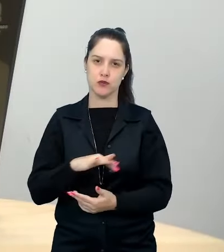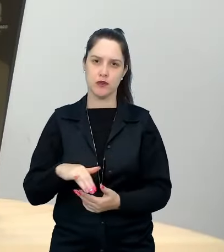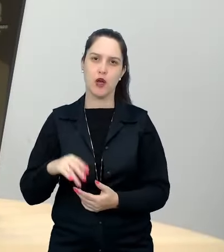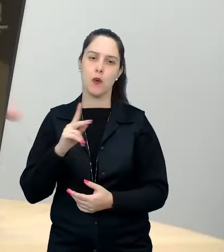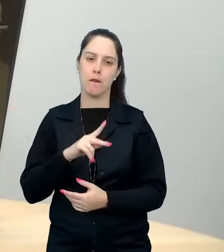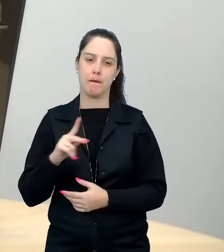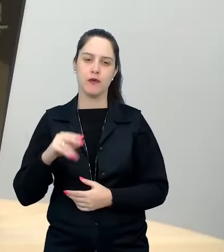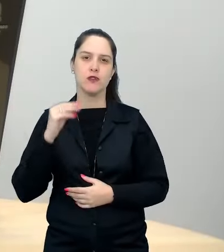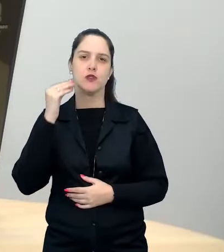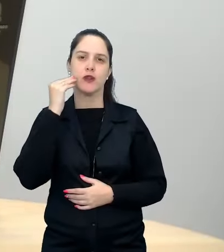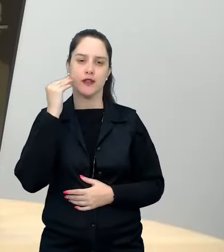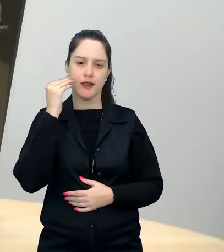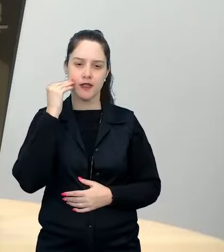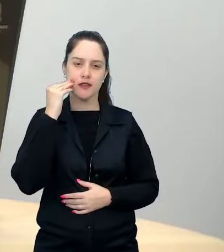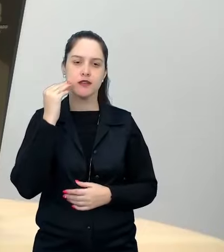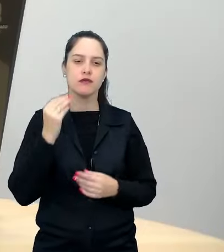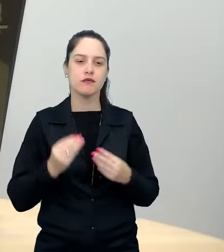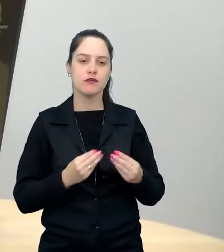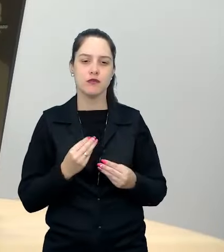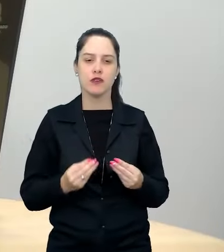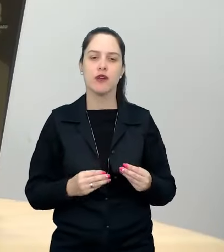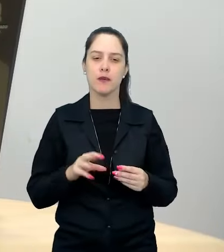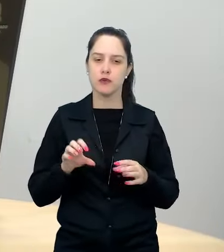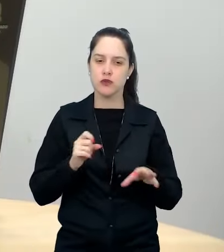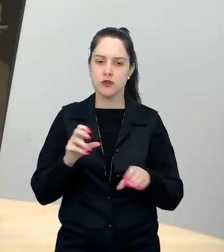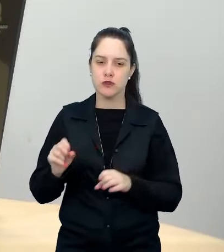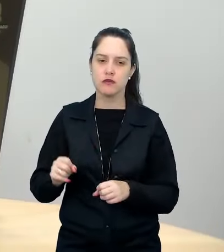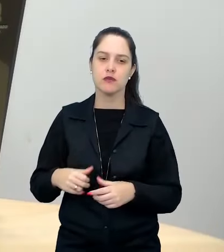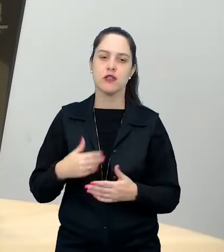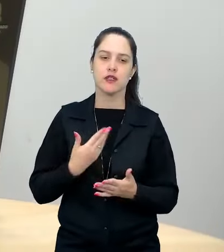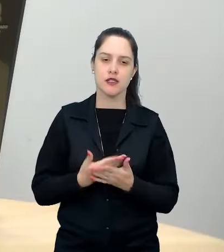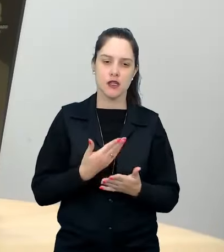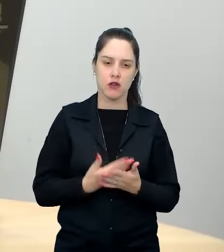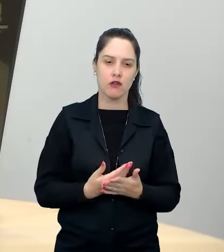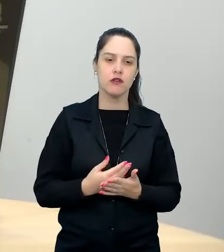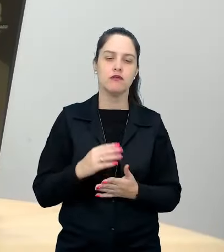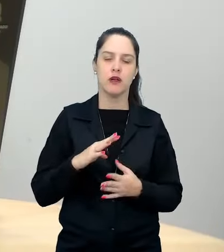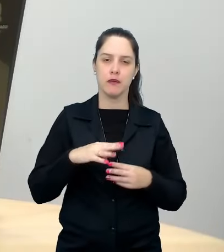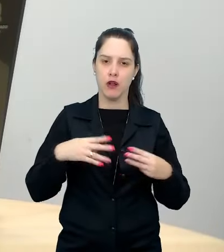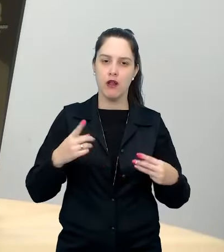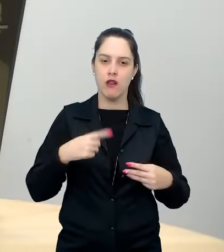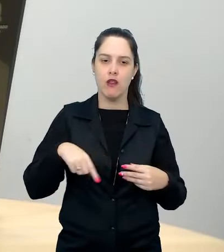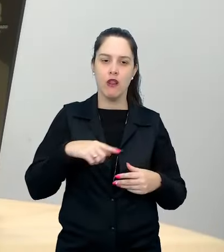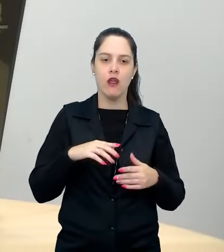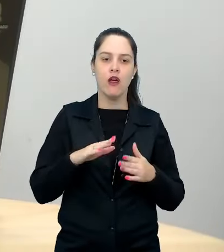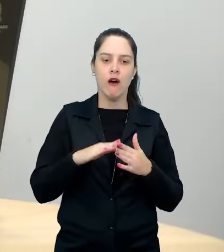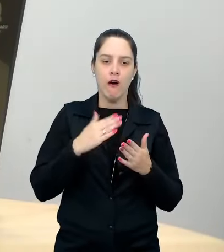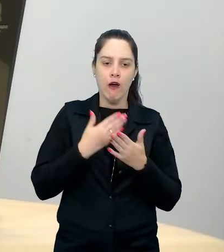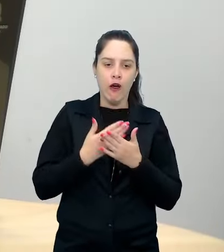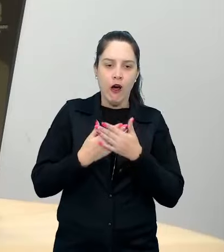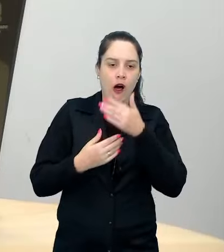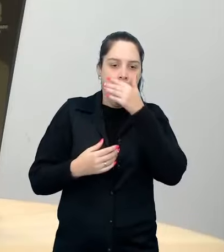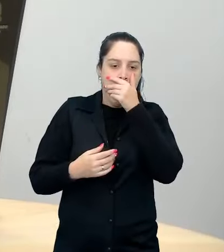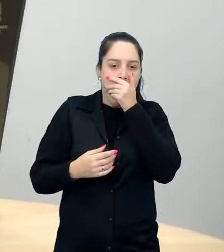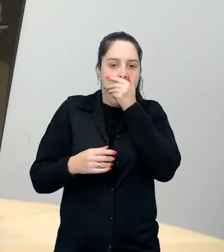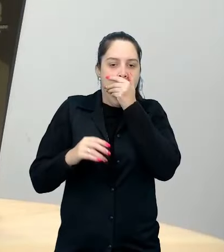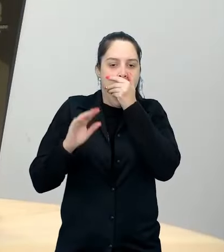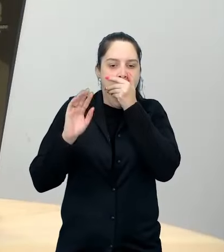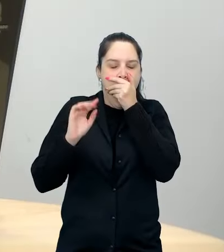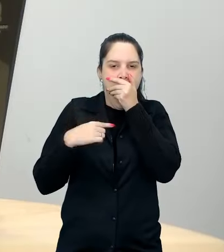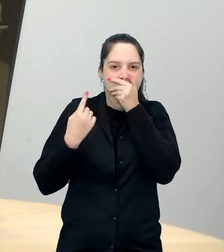gente pensa nesse engajamento e vai diversificando aí as nossas metodologias, a nossa aula, para proporcionar esse engajamento do